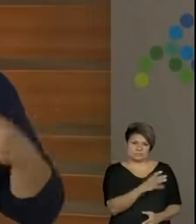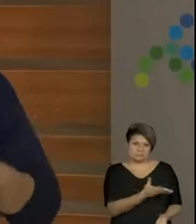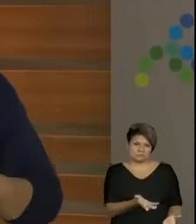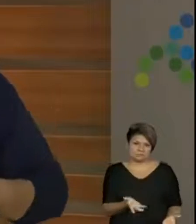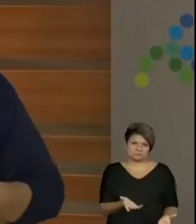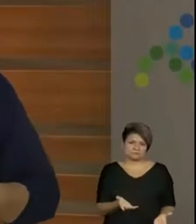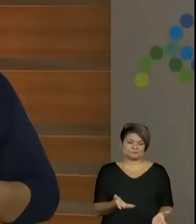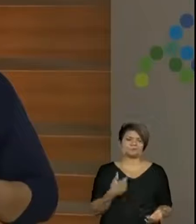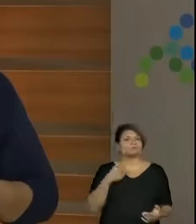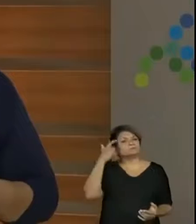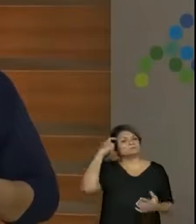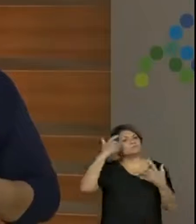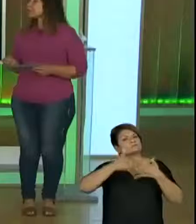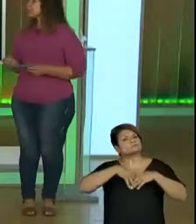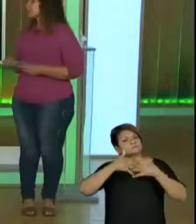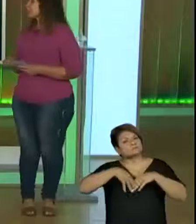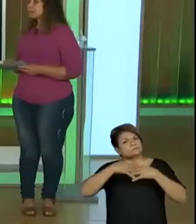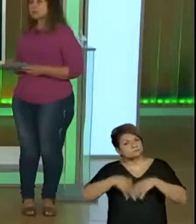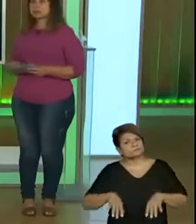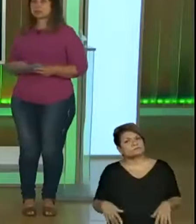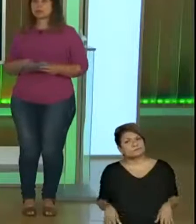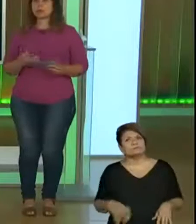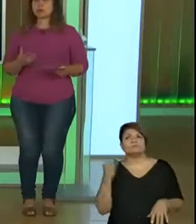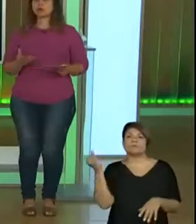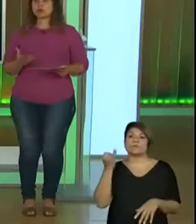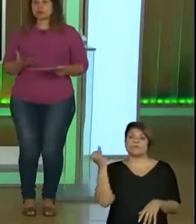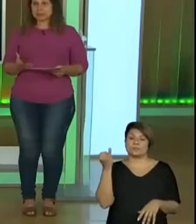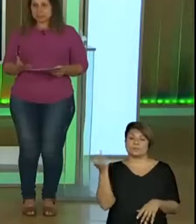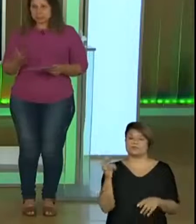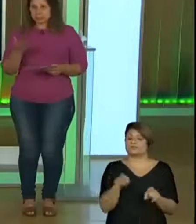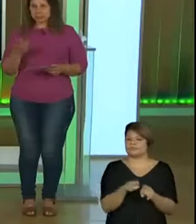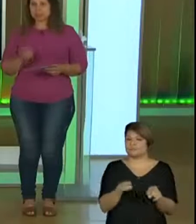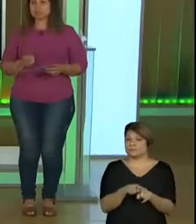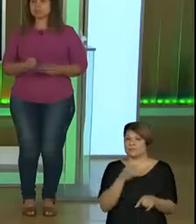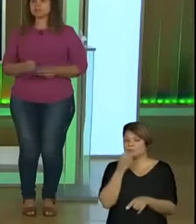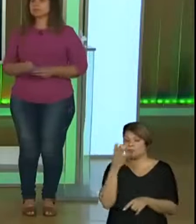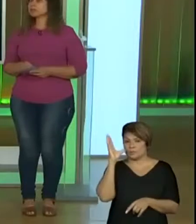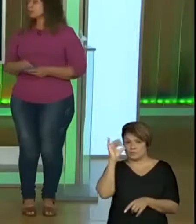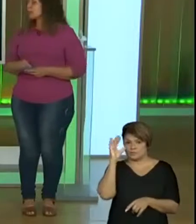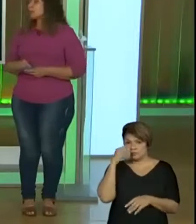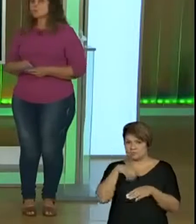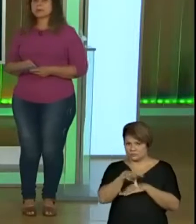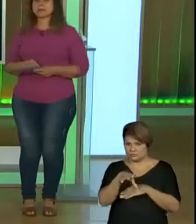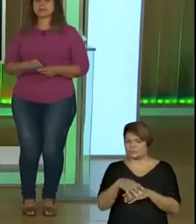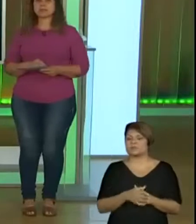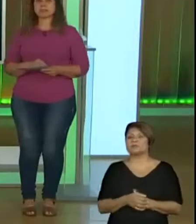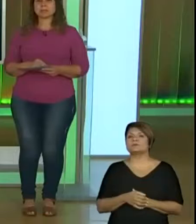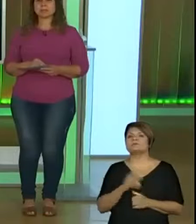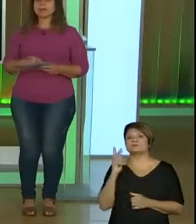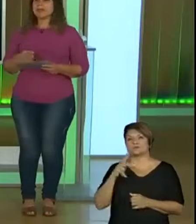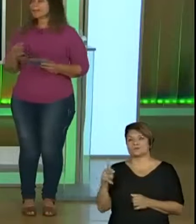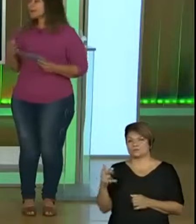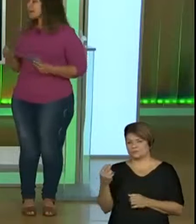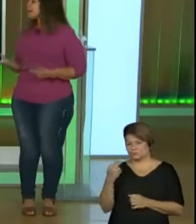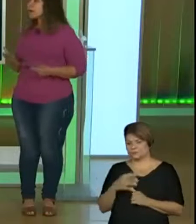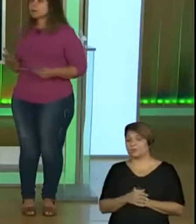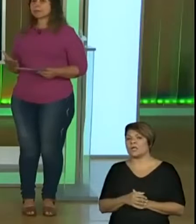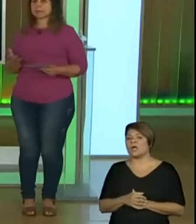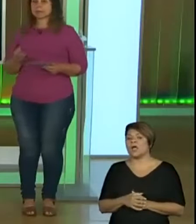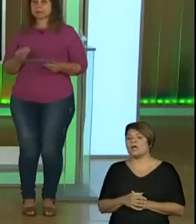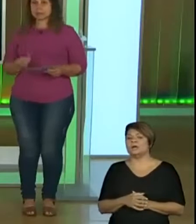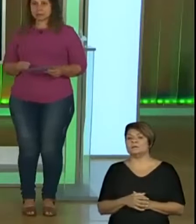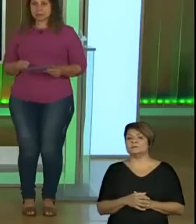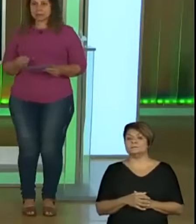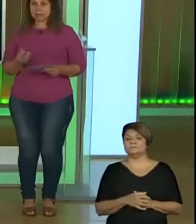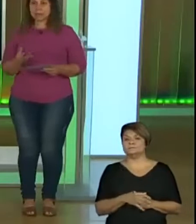para pôr eles para pensar. E outra coisa, é importante falar também, acho que é uma boa curiosidade, sugestão da professora que nos acompanha, professora Ana Paula, é que cada